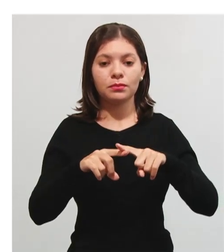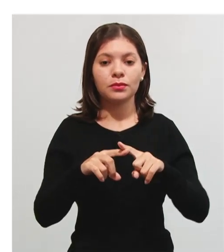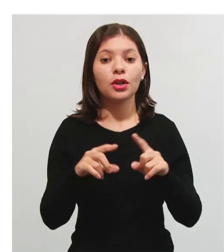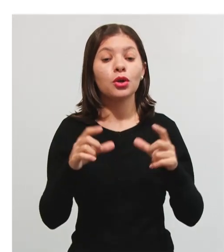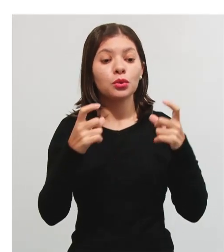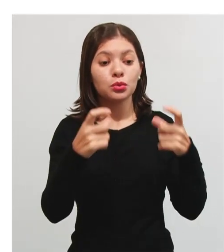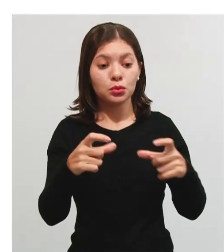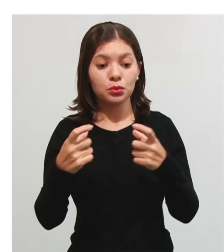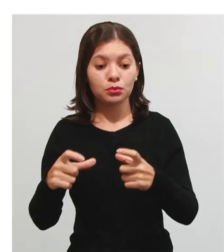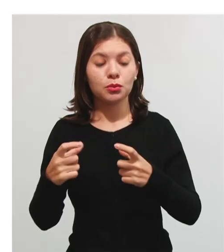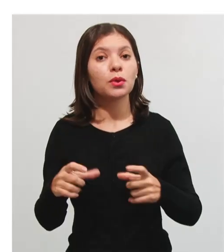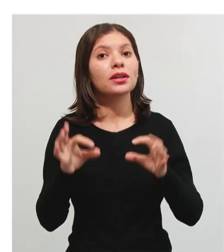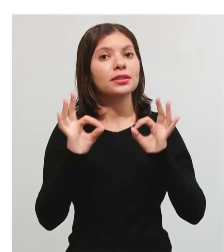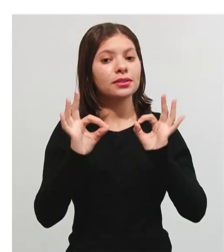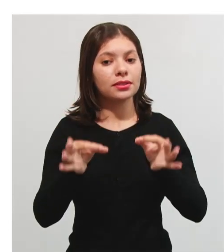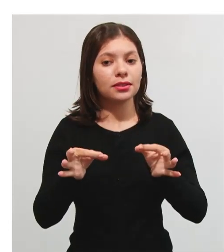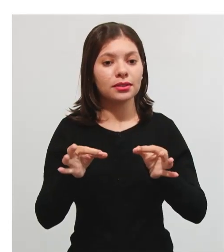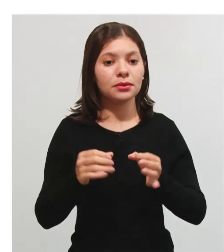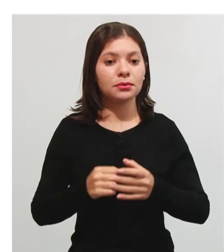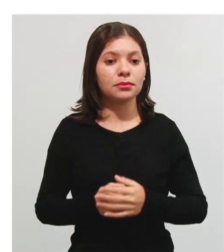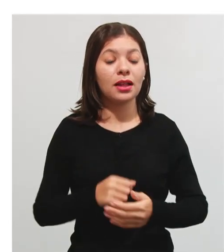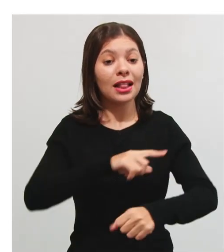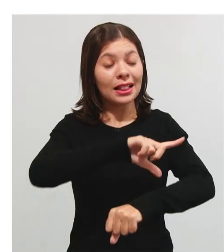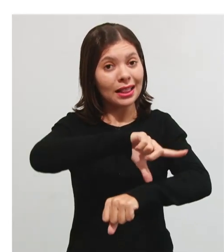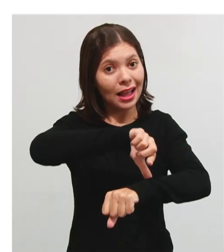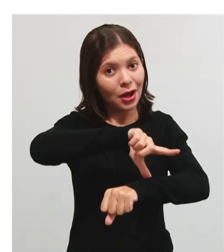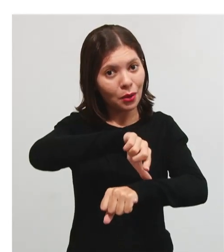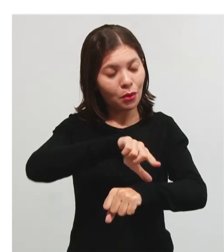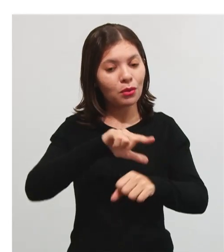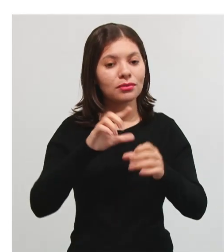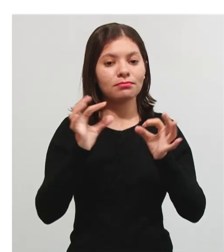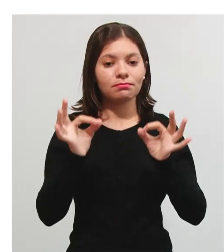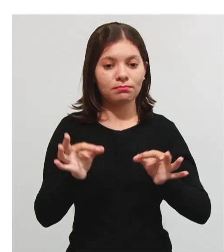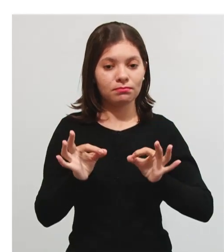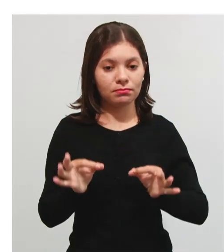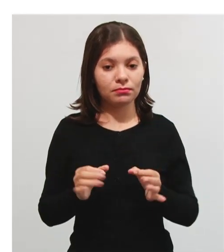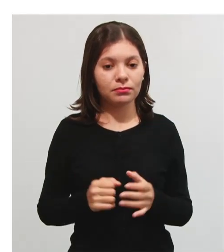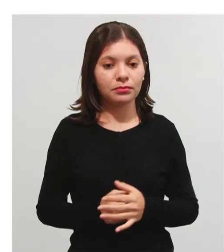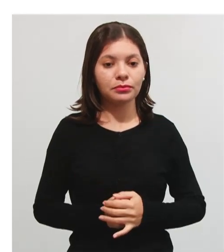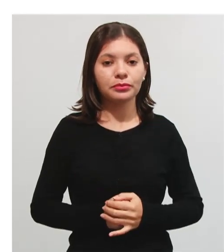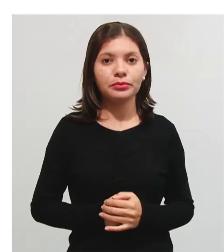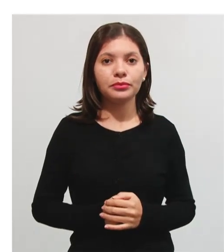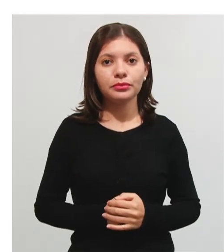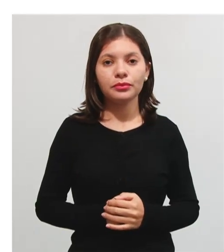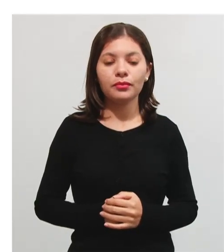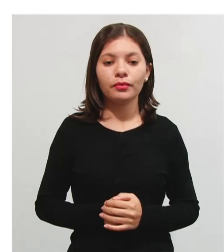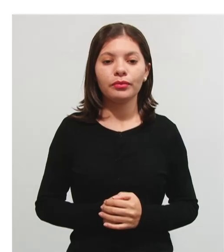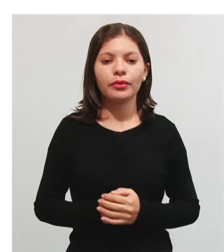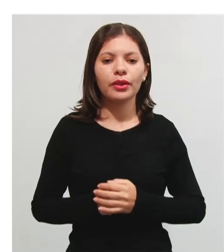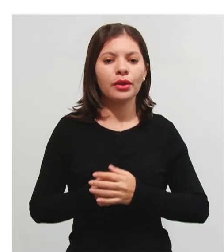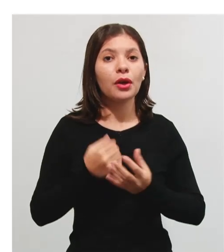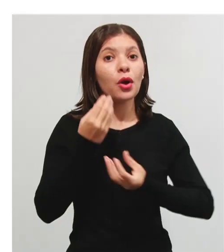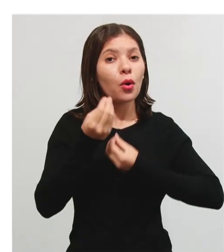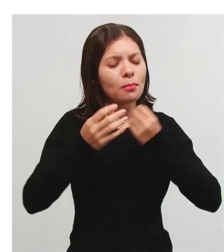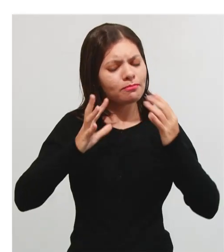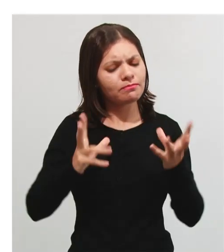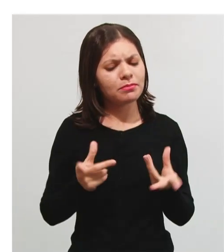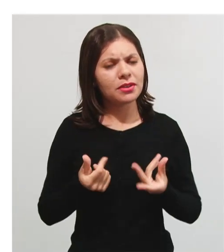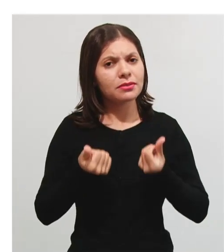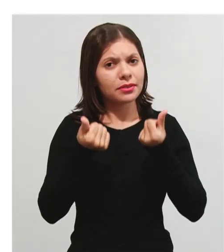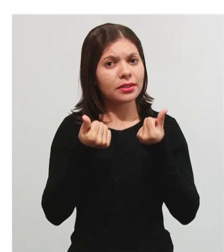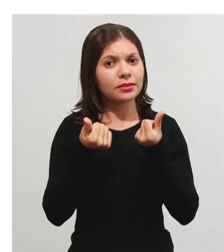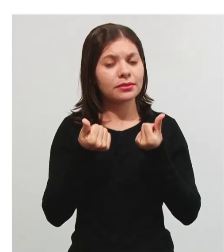lugar certo, na hora certa, em condições